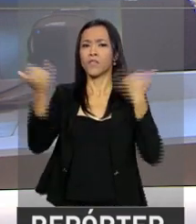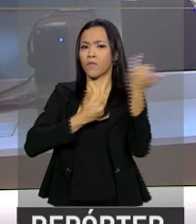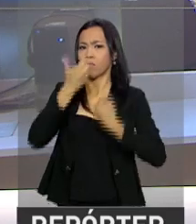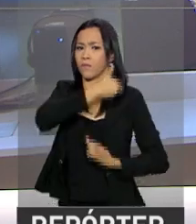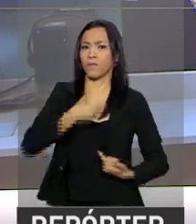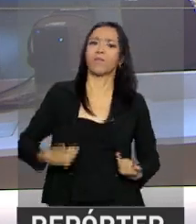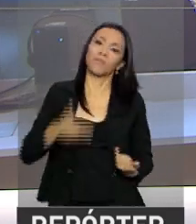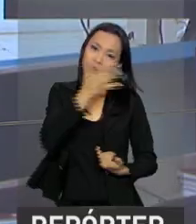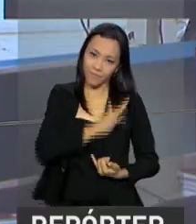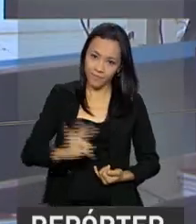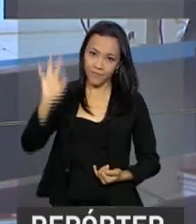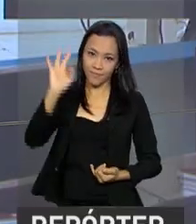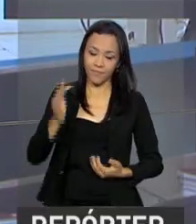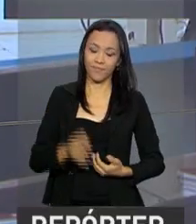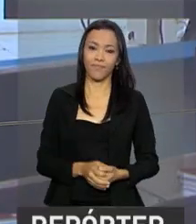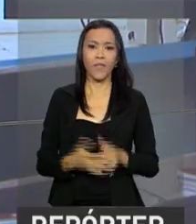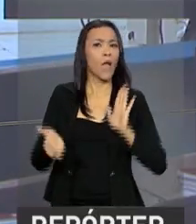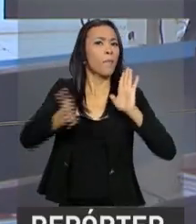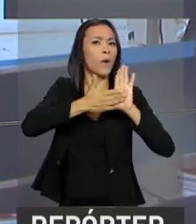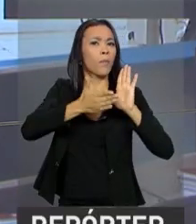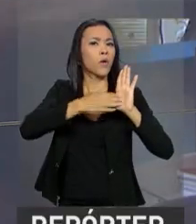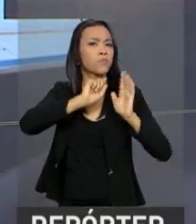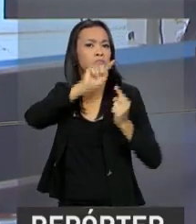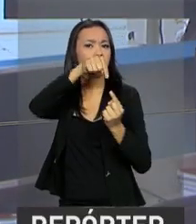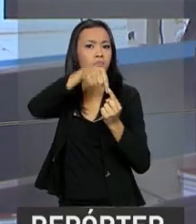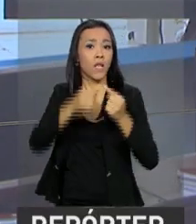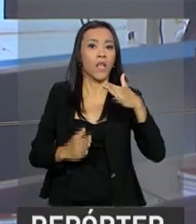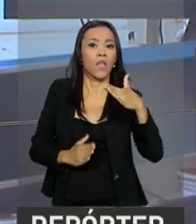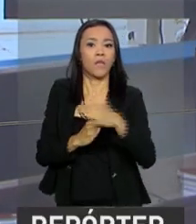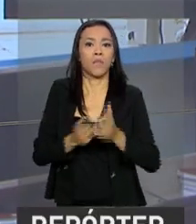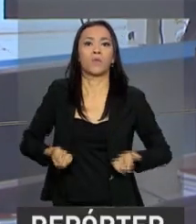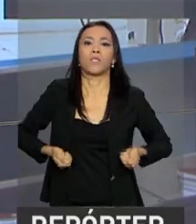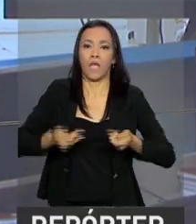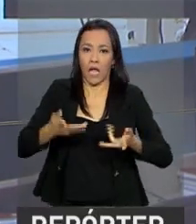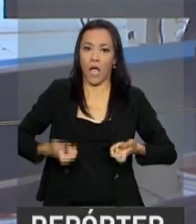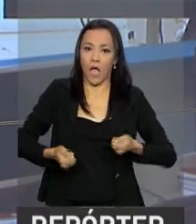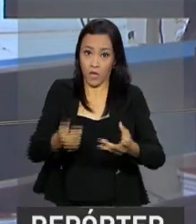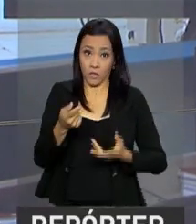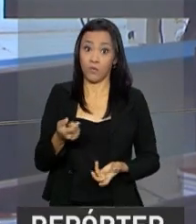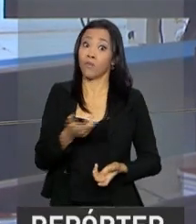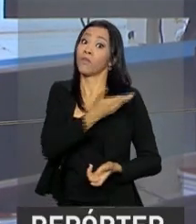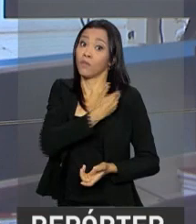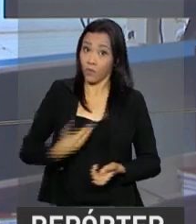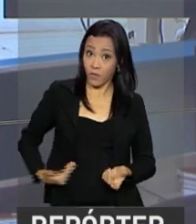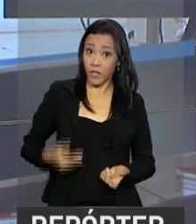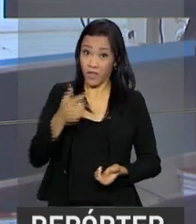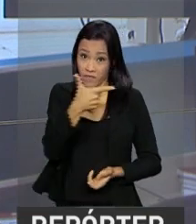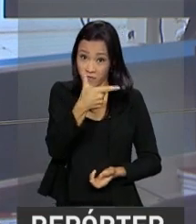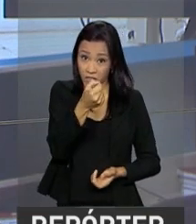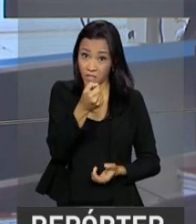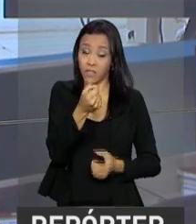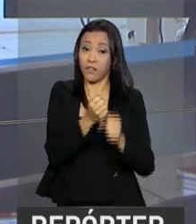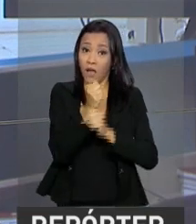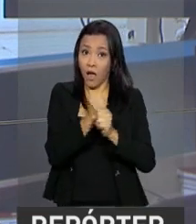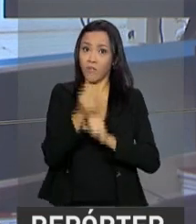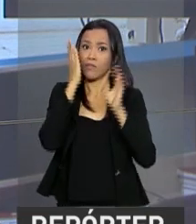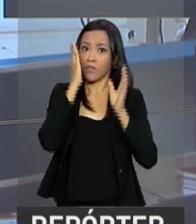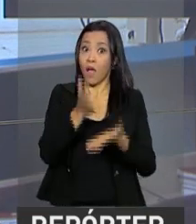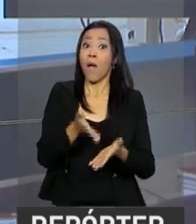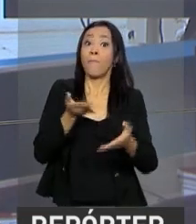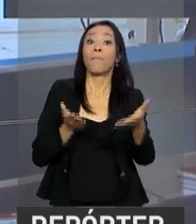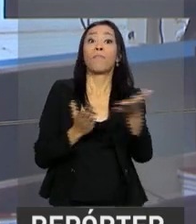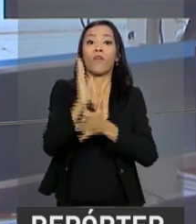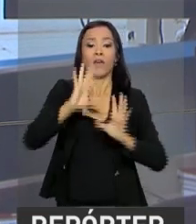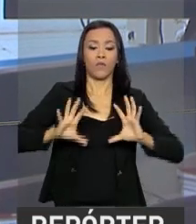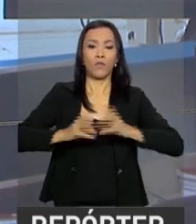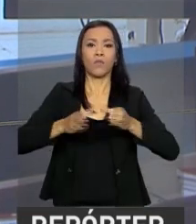governo federal. A proposta para limitar os gastos públicos pelos próximos 20 anos foi aprovada pela Comissão Especial da Câmara dos